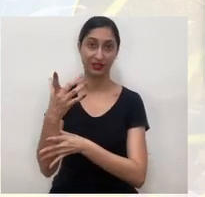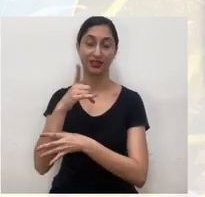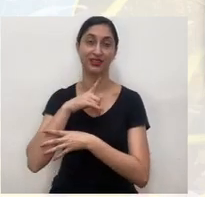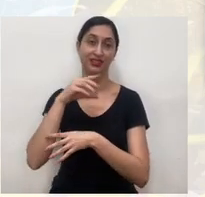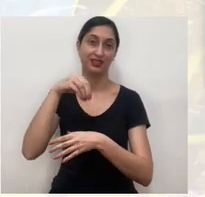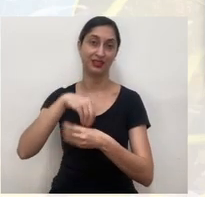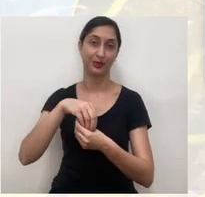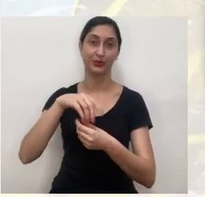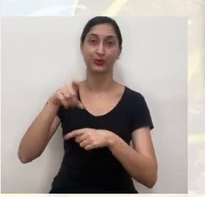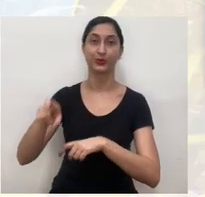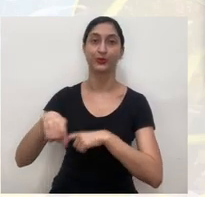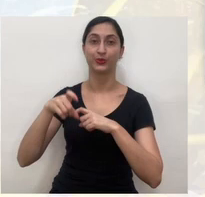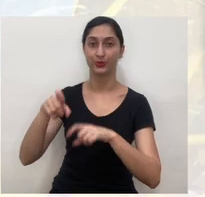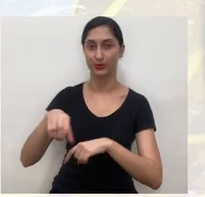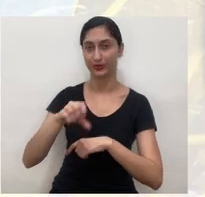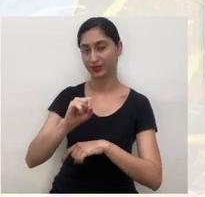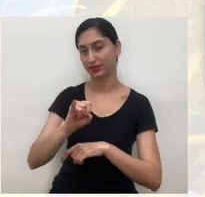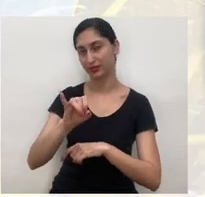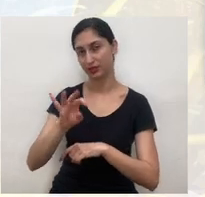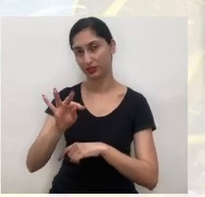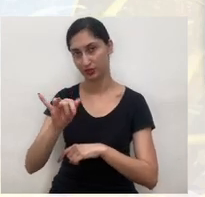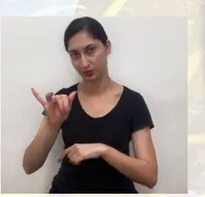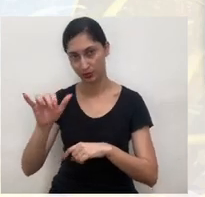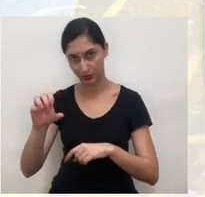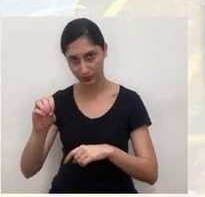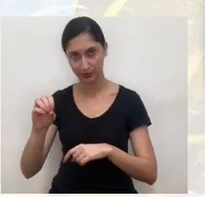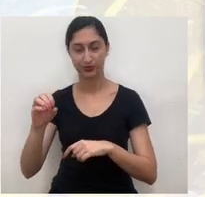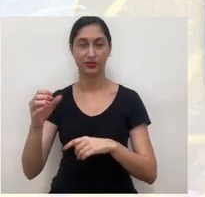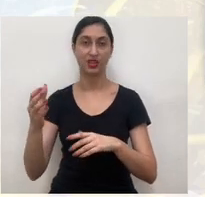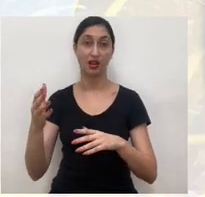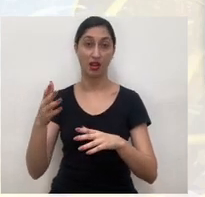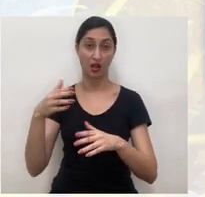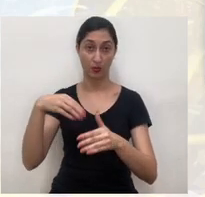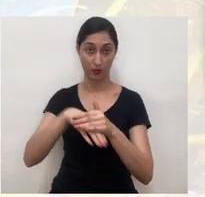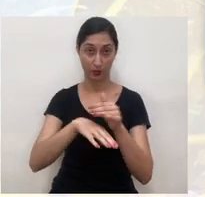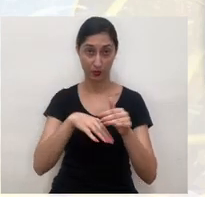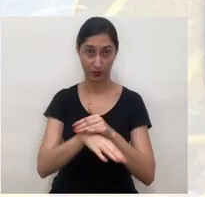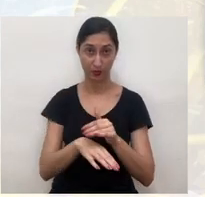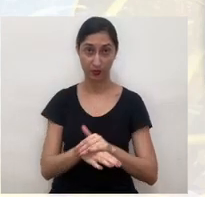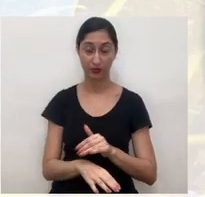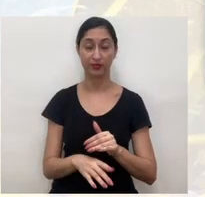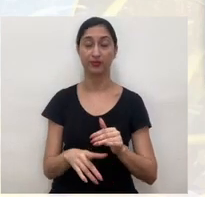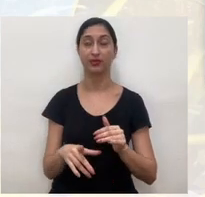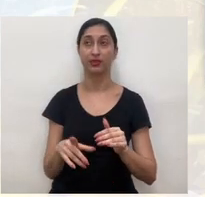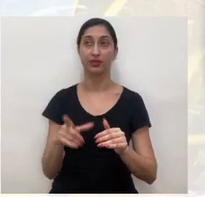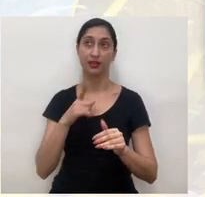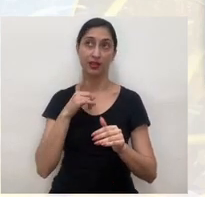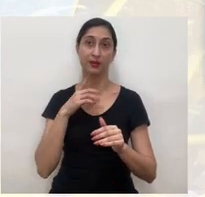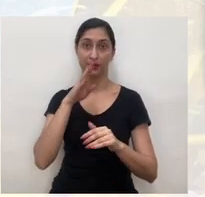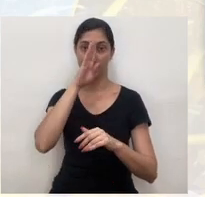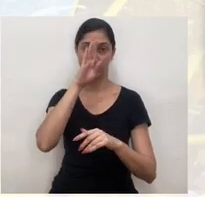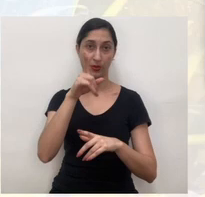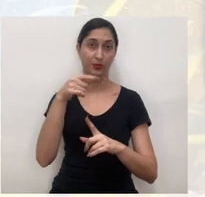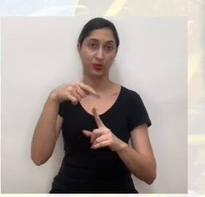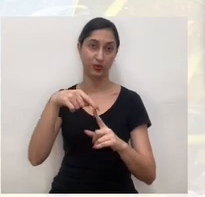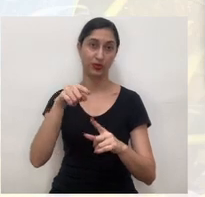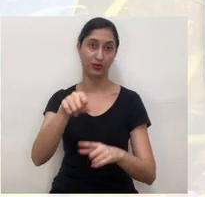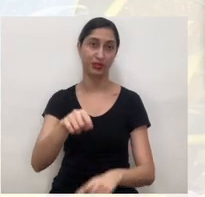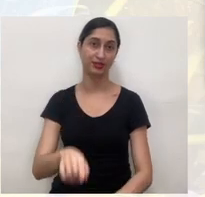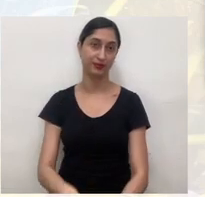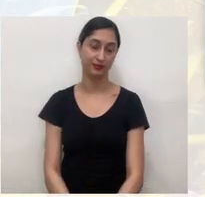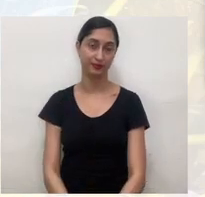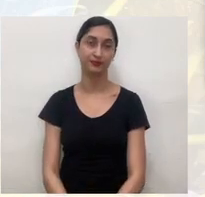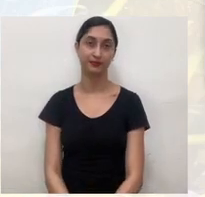A coleção de plantas que tem no sítio é uma coleção visando esse principal objetivo. Né?